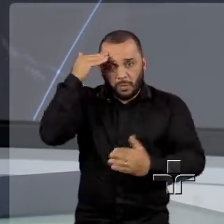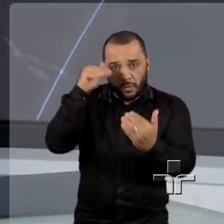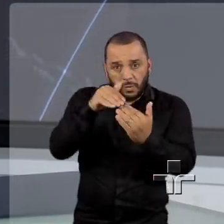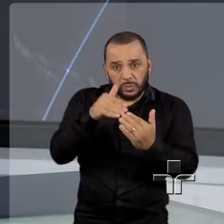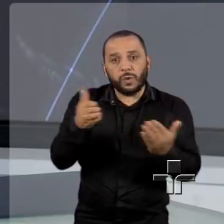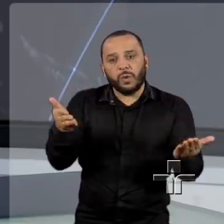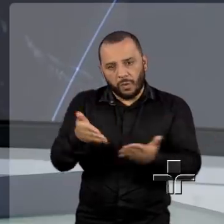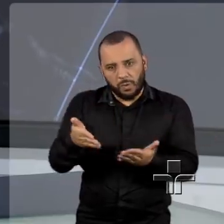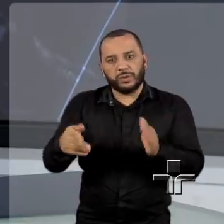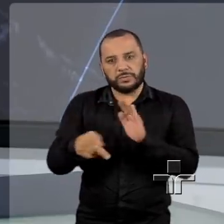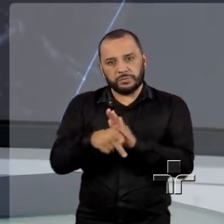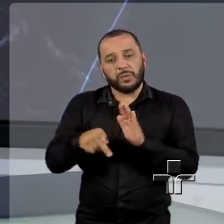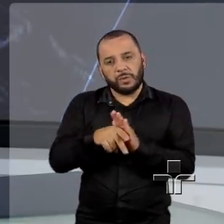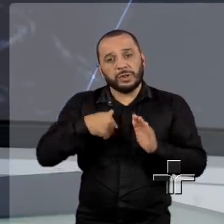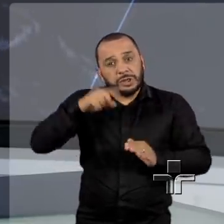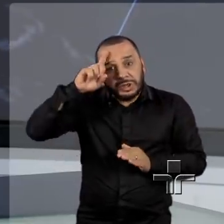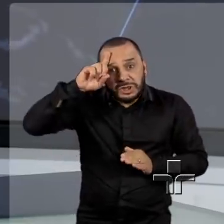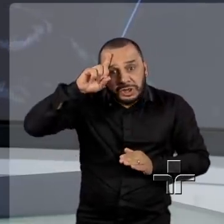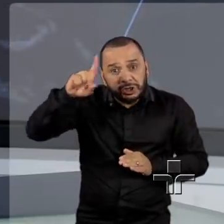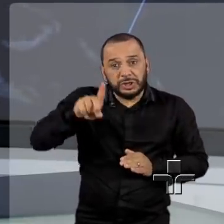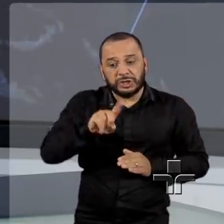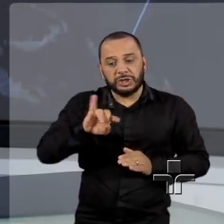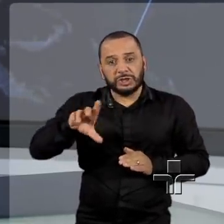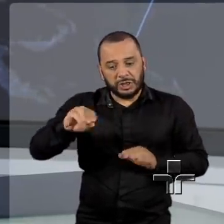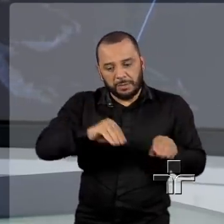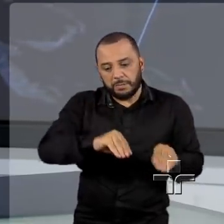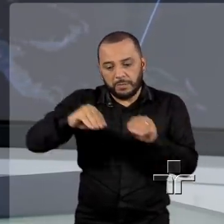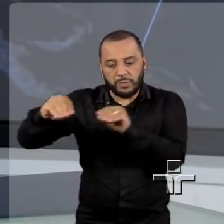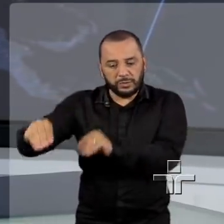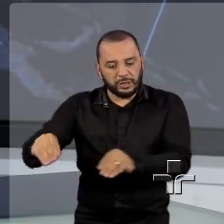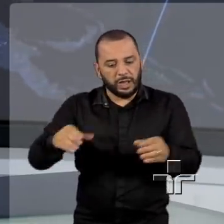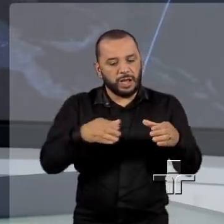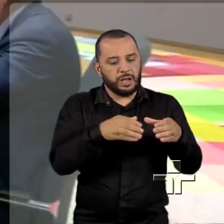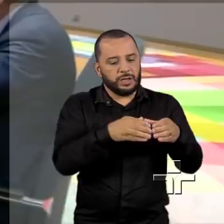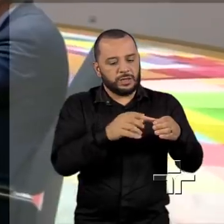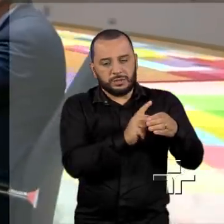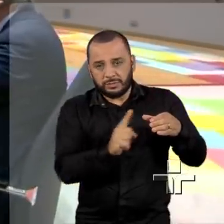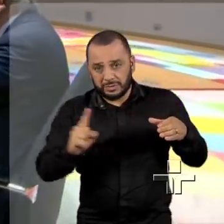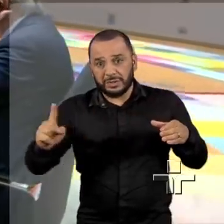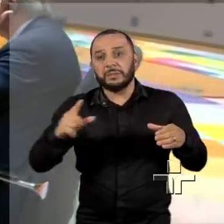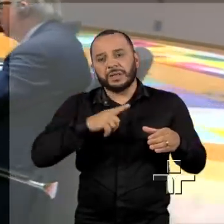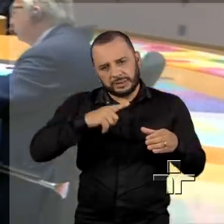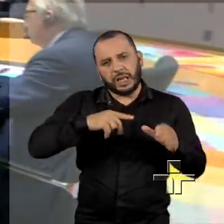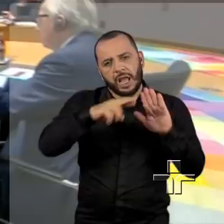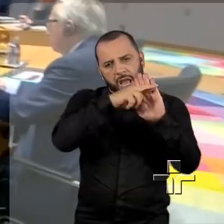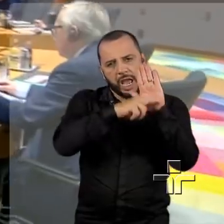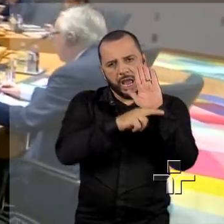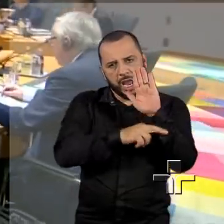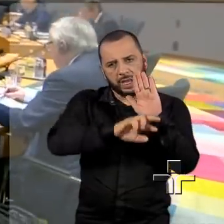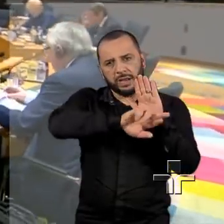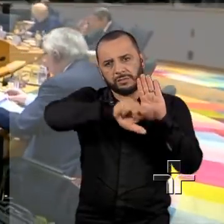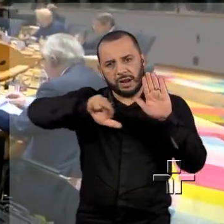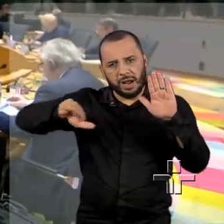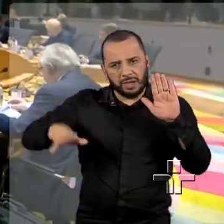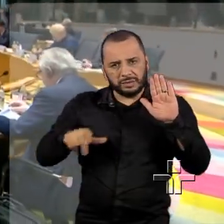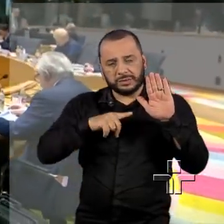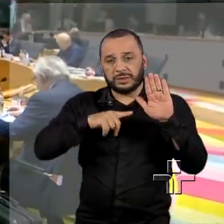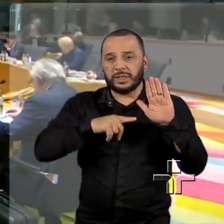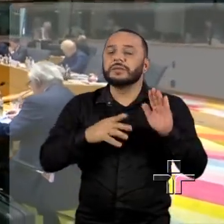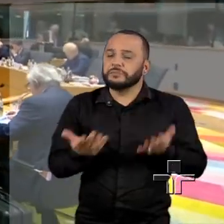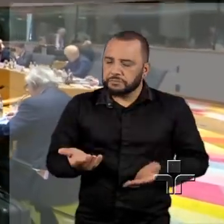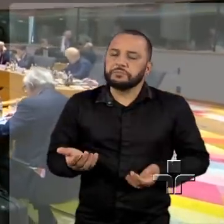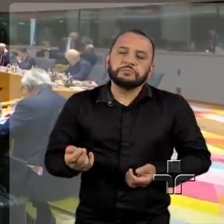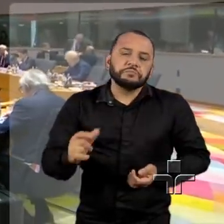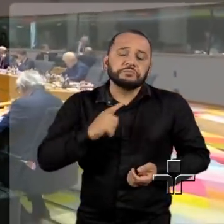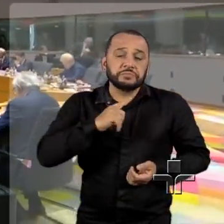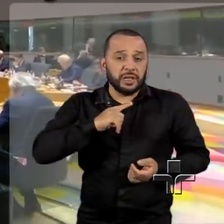adiar a saída do Reino Unido do bloco, mas impôs algumas condições. A decisão do Conselho Europeu foi tomada